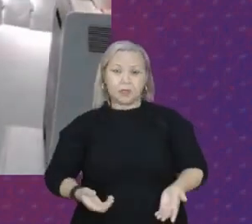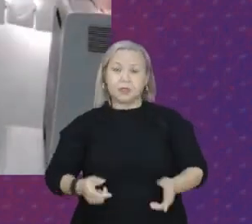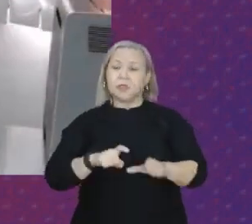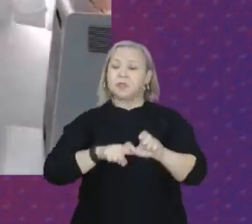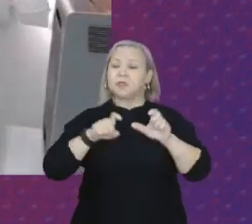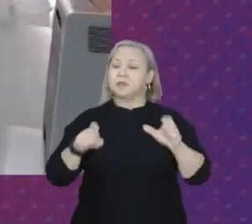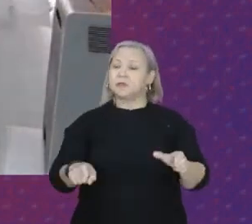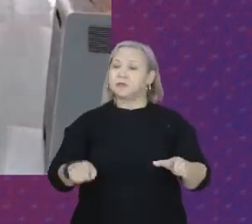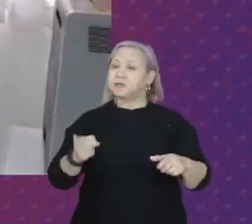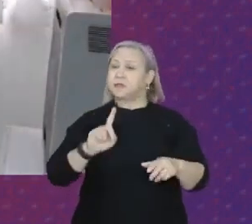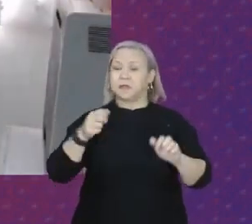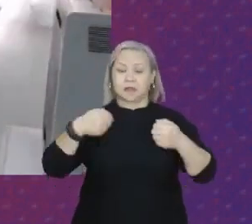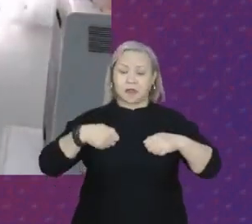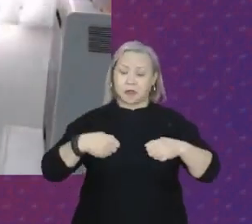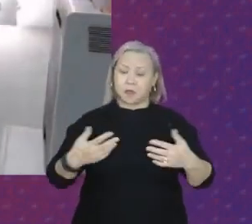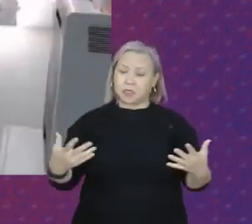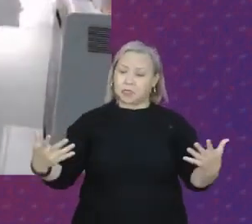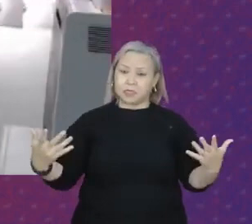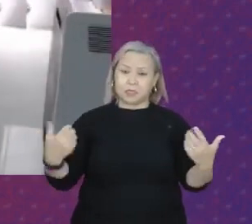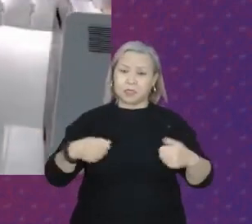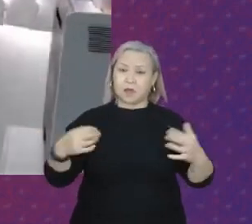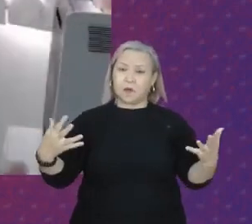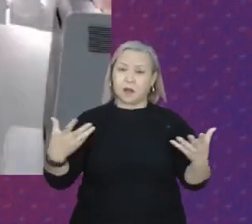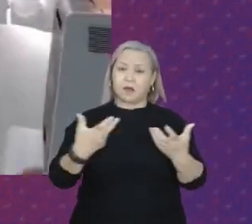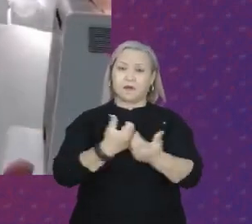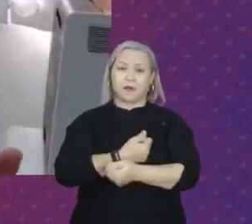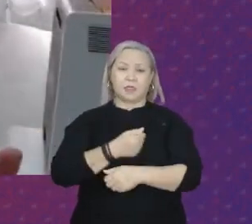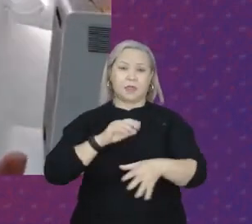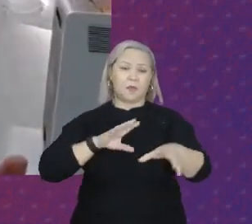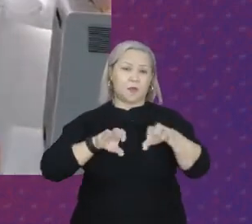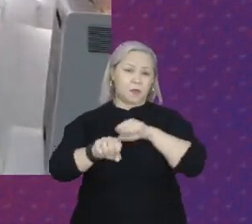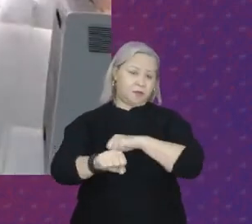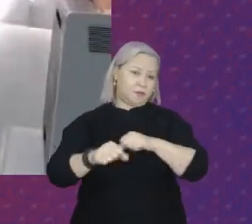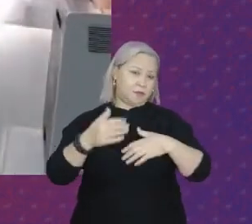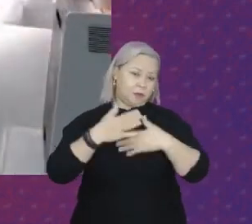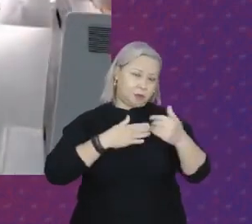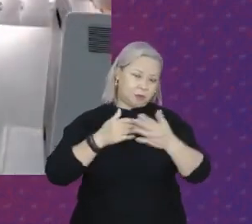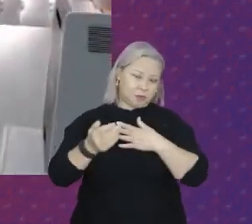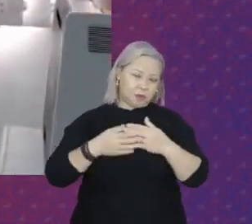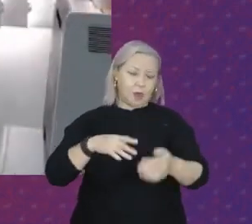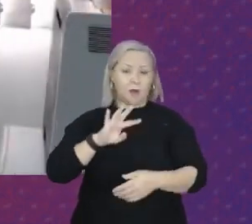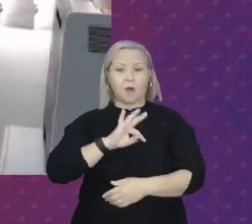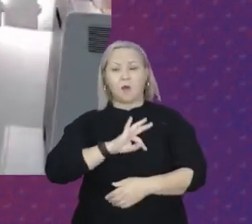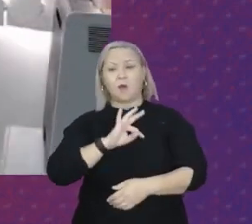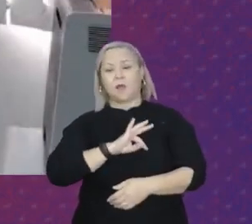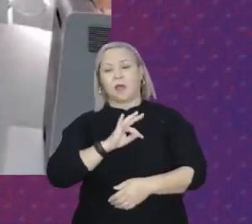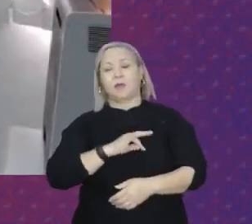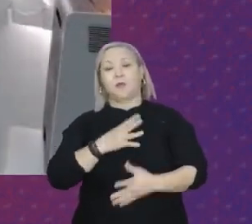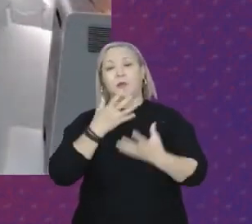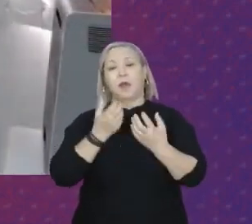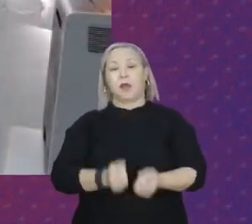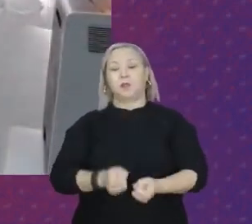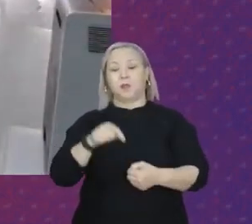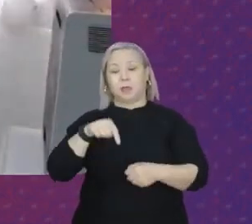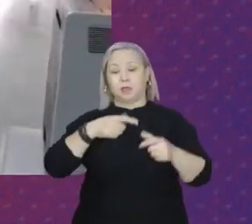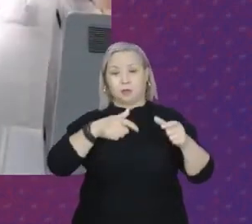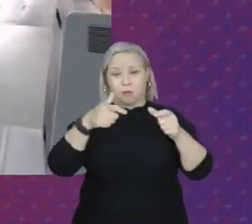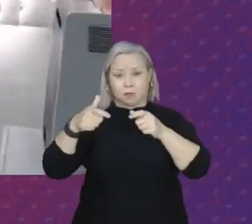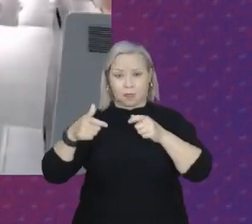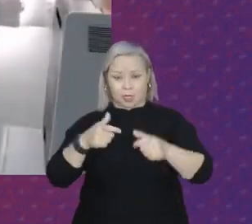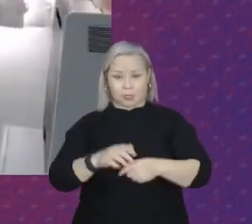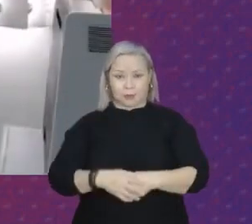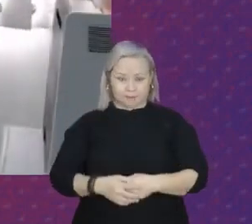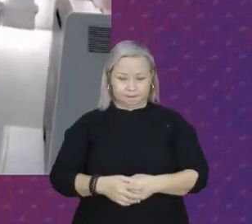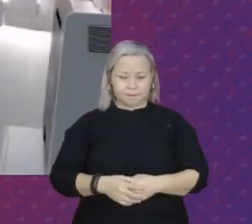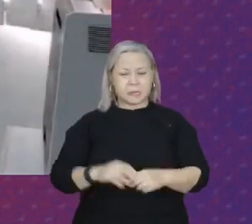qualificação profissional, independentemente da sua qualificação técnica para assumir esses espaços. E aí é isso que vai no